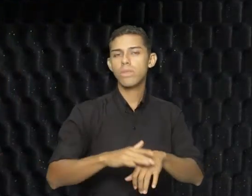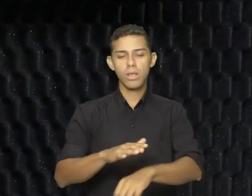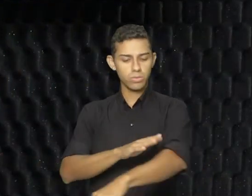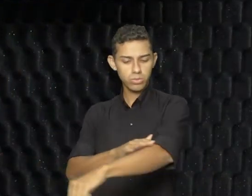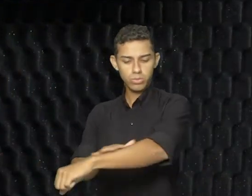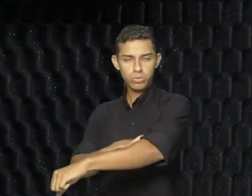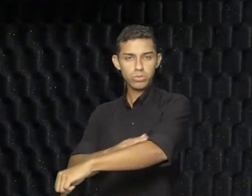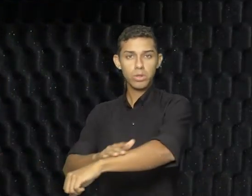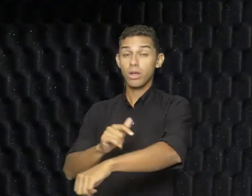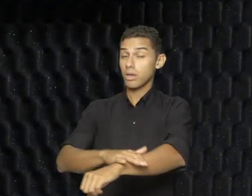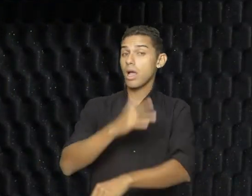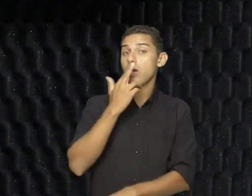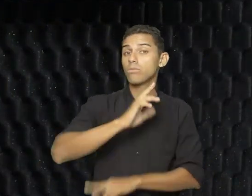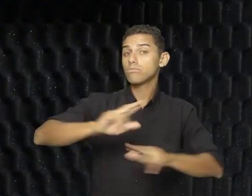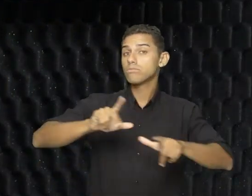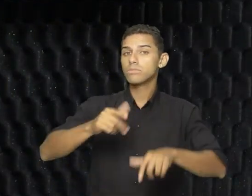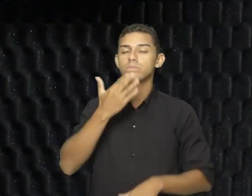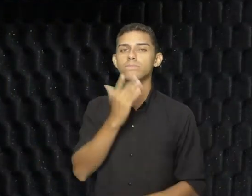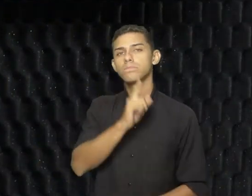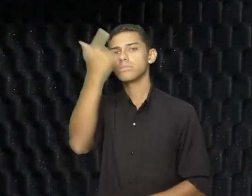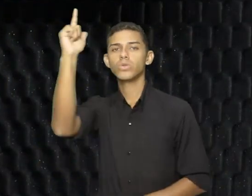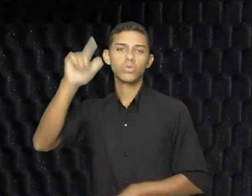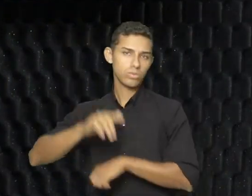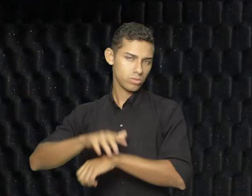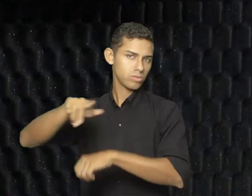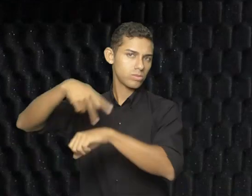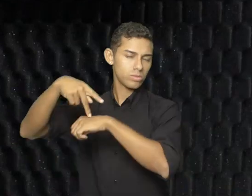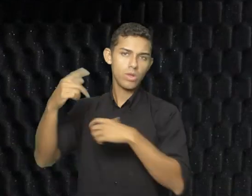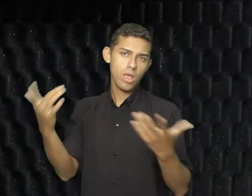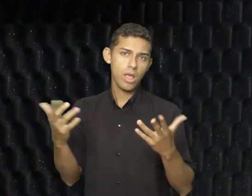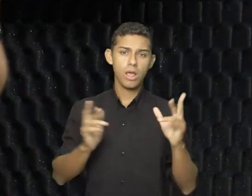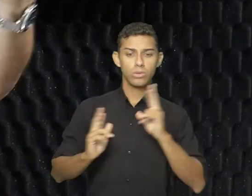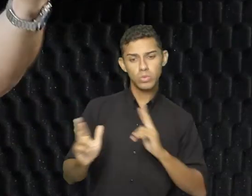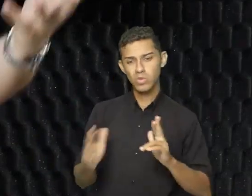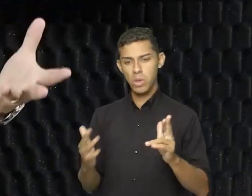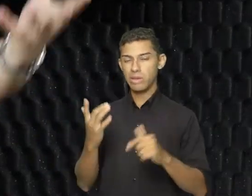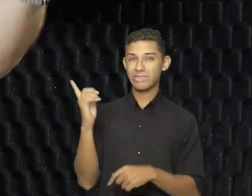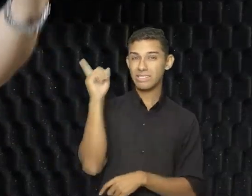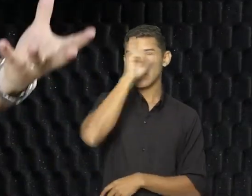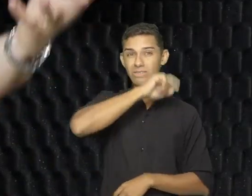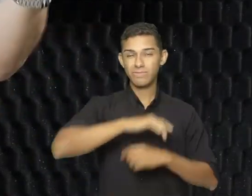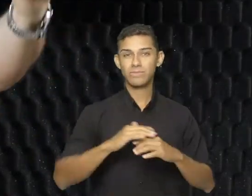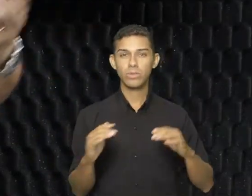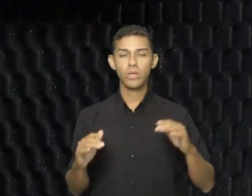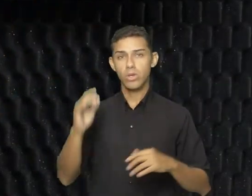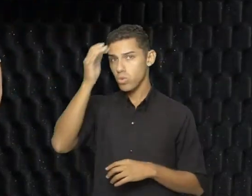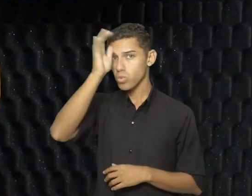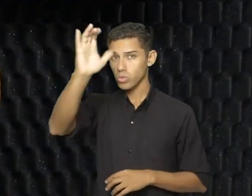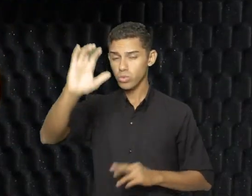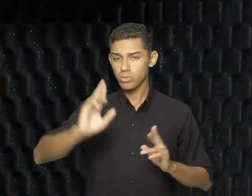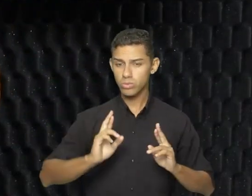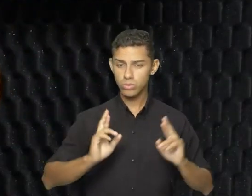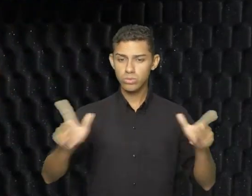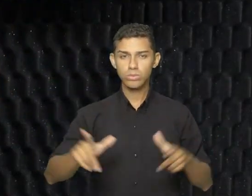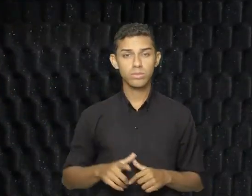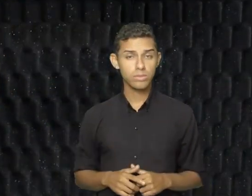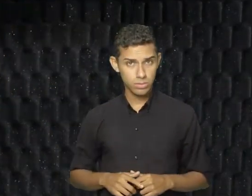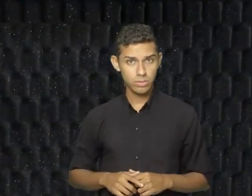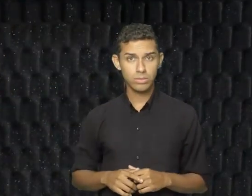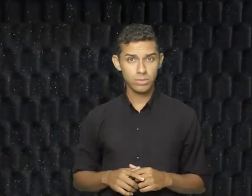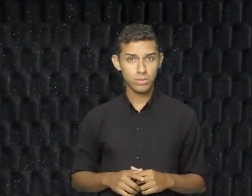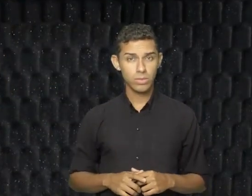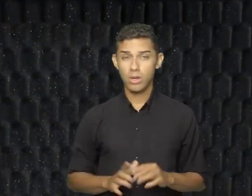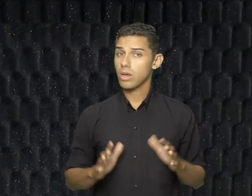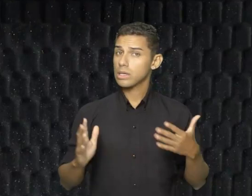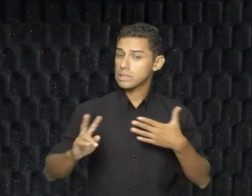e sofre as consequências disso. Dessa relação polêmica entre culturas distintas. Então, uma